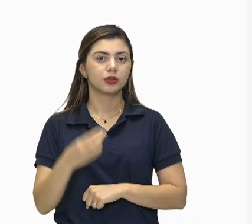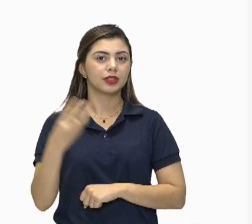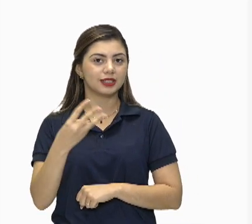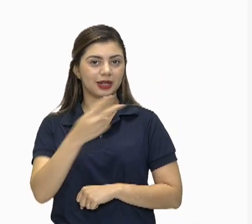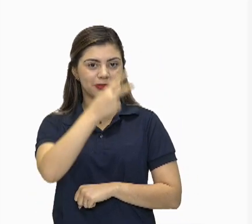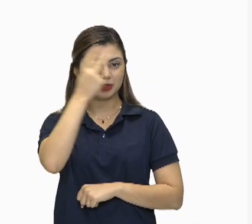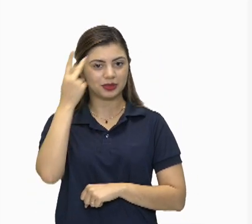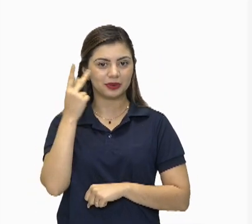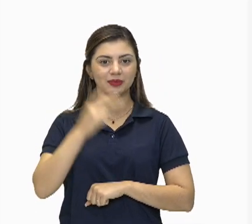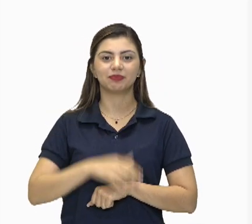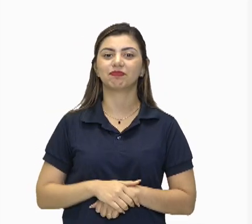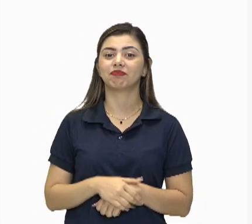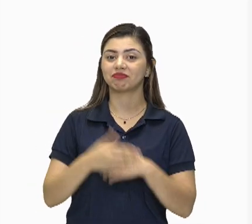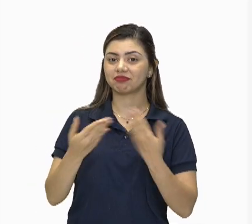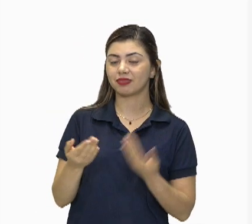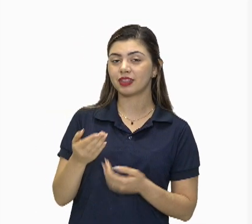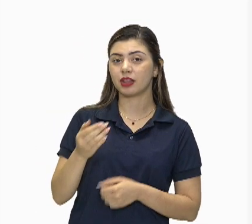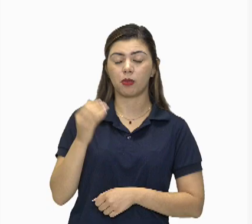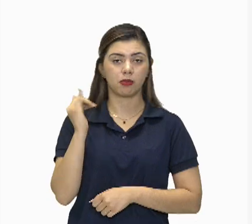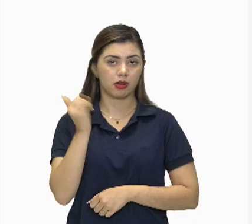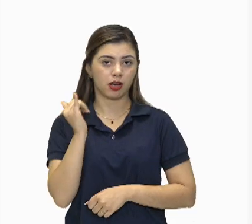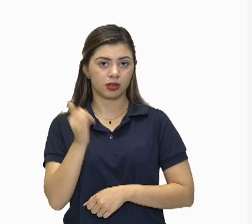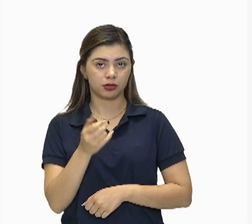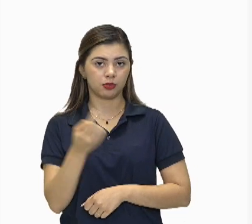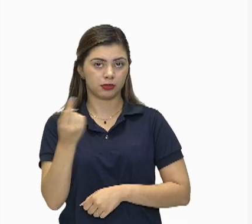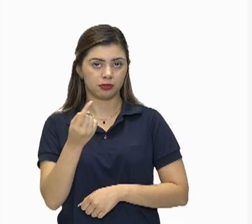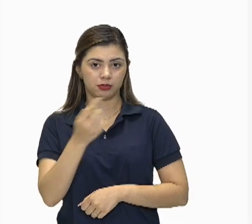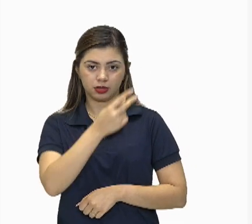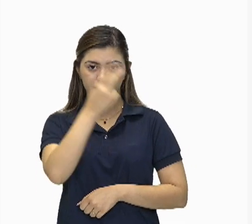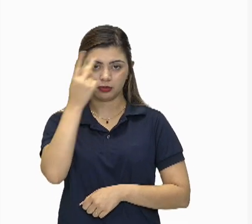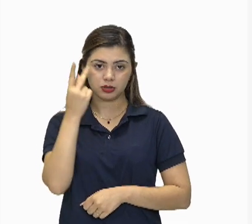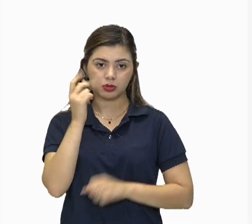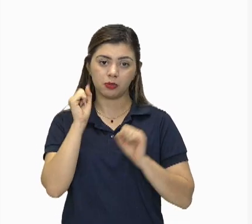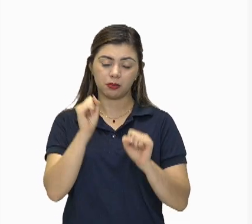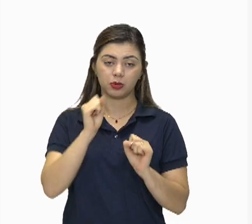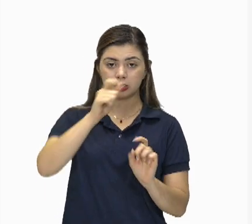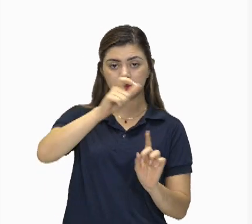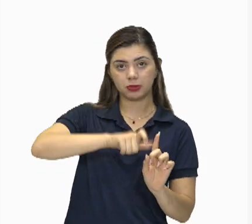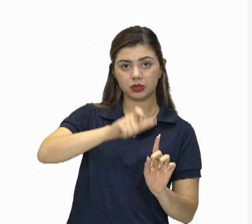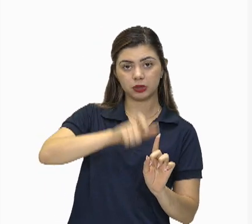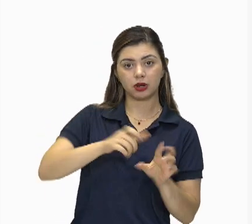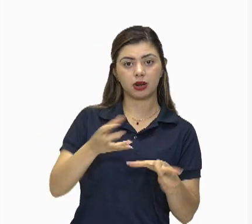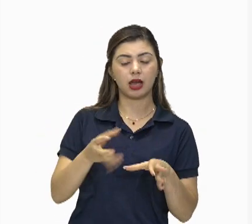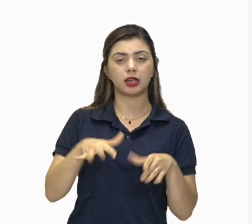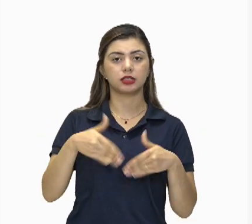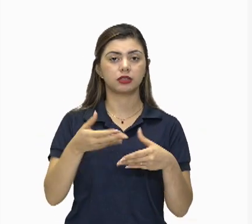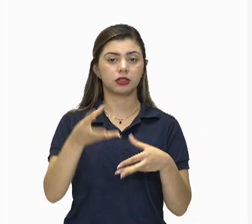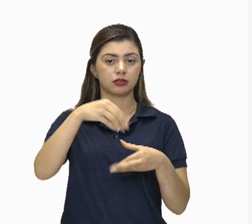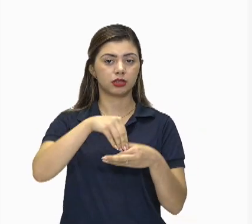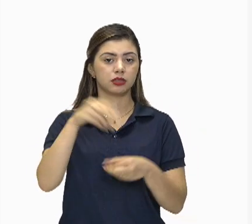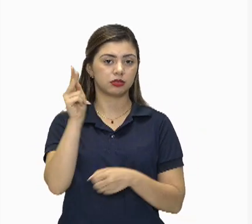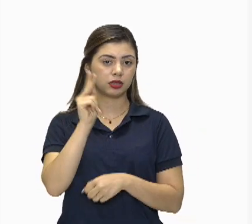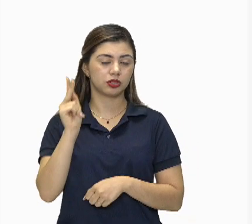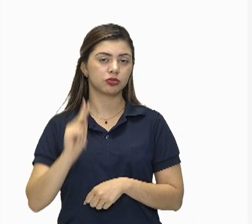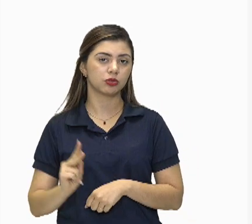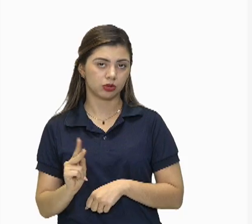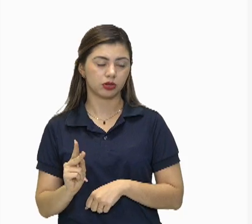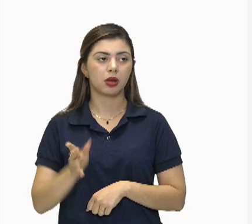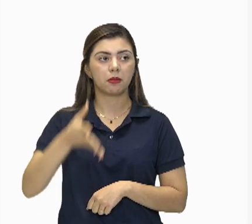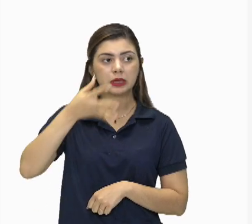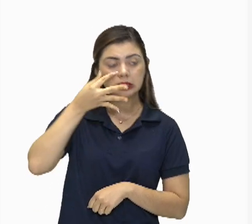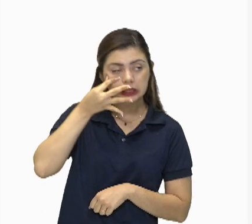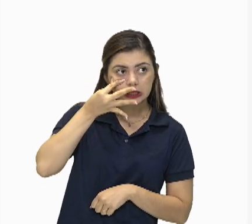pessoa. O narrador em primeira pessoa pode ser personagem, protagonista ou personagem